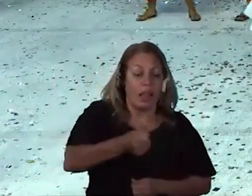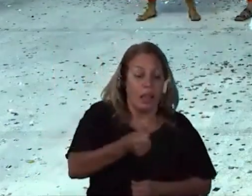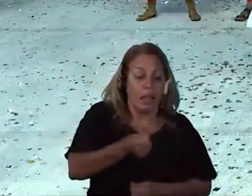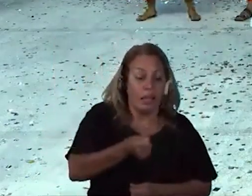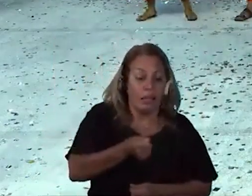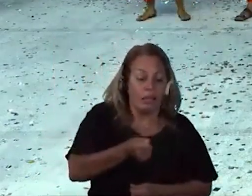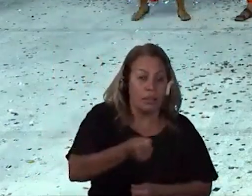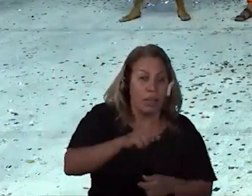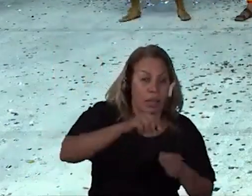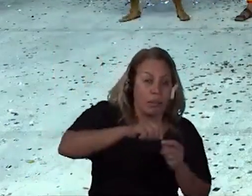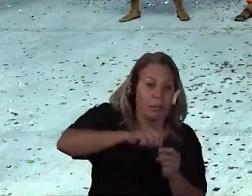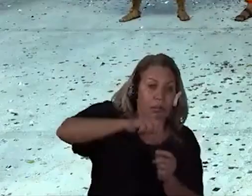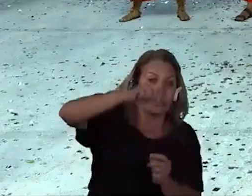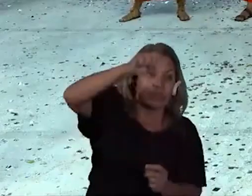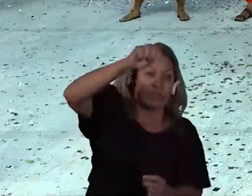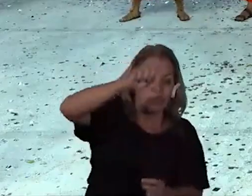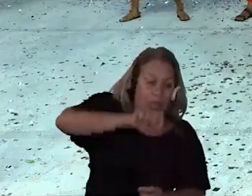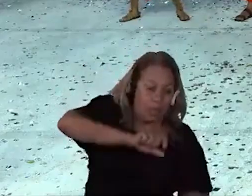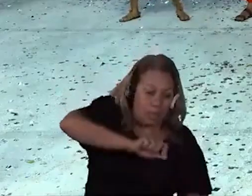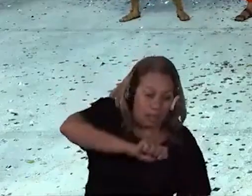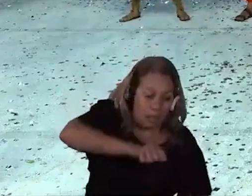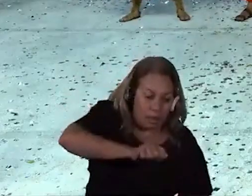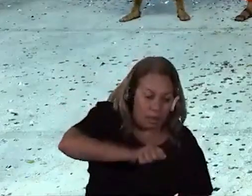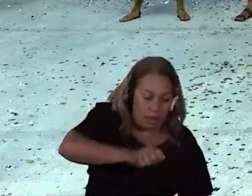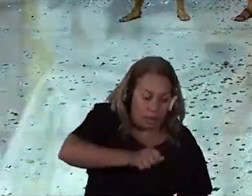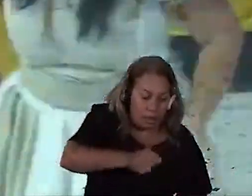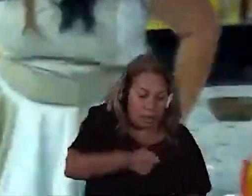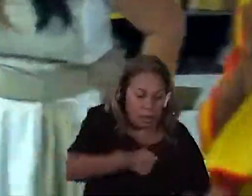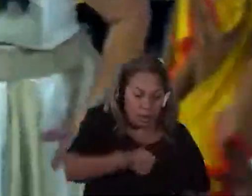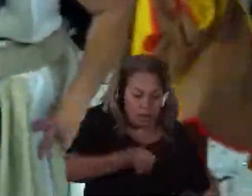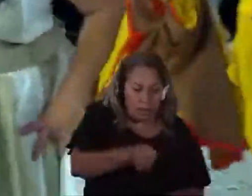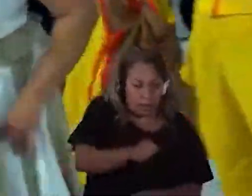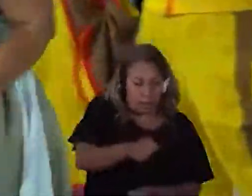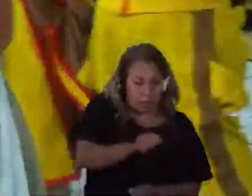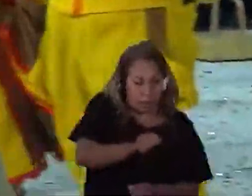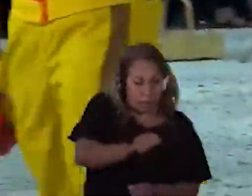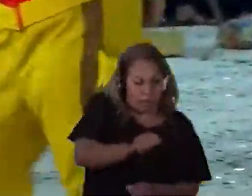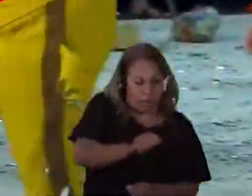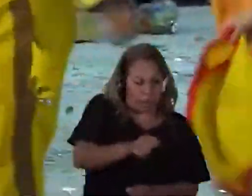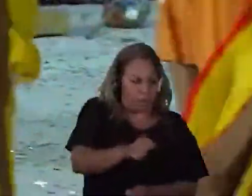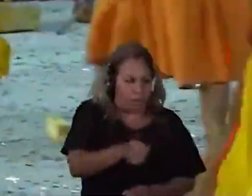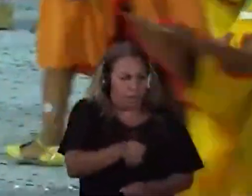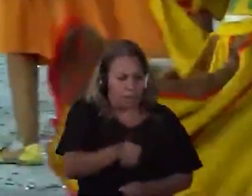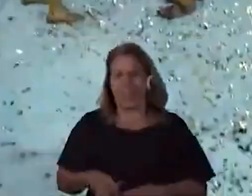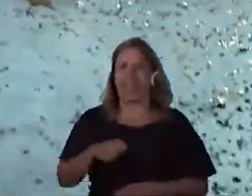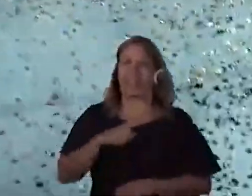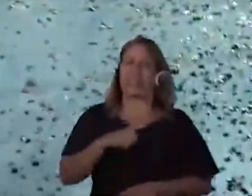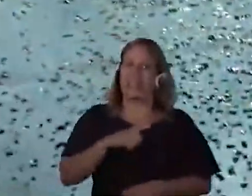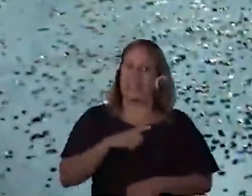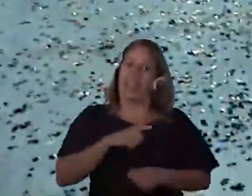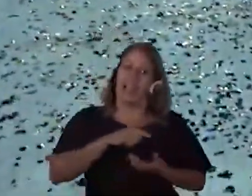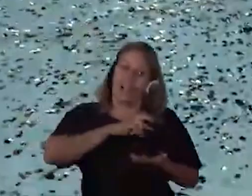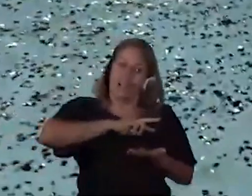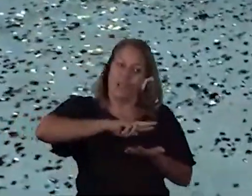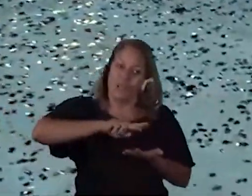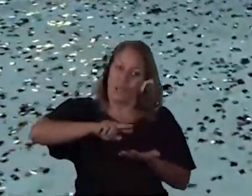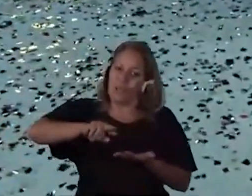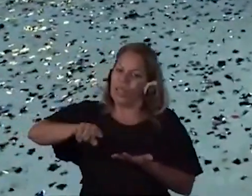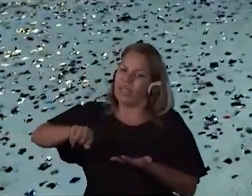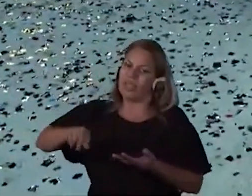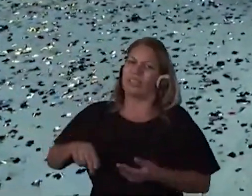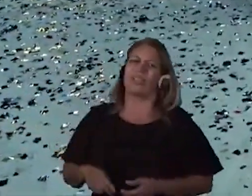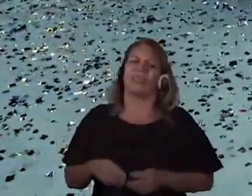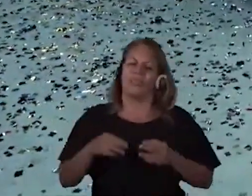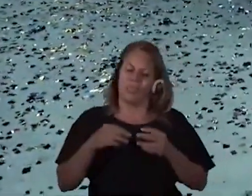venceram em todas as etapas, vocês foram considerados os melhores, né, em algumas etapas compartilhando esse título com outros noivos. Na segunda etapa, vocês